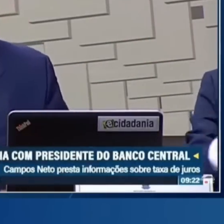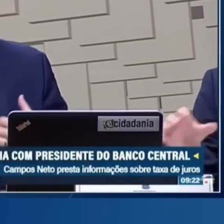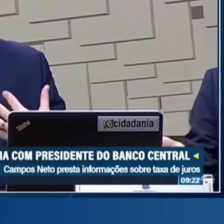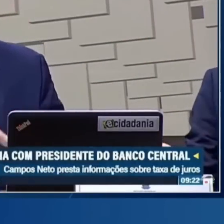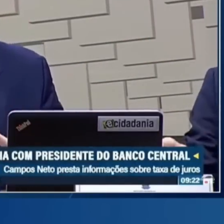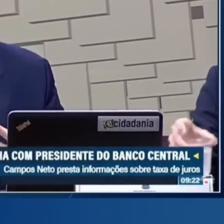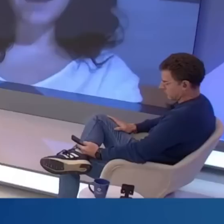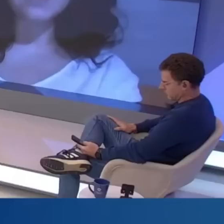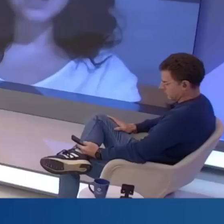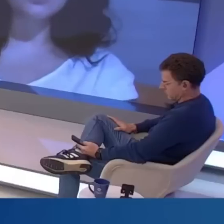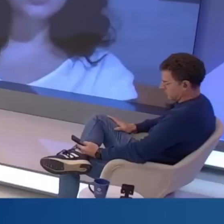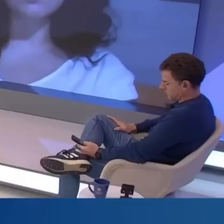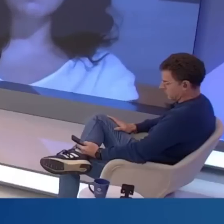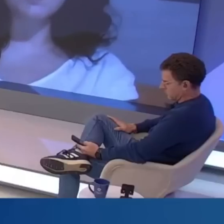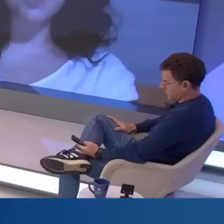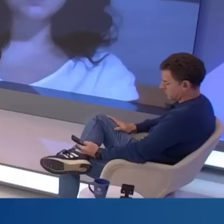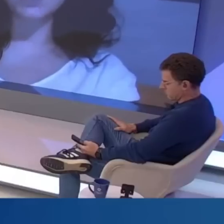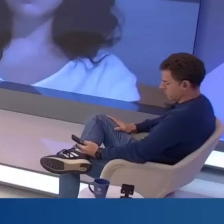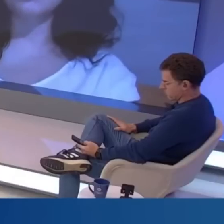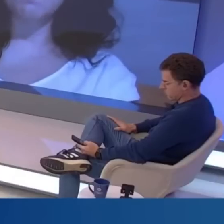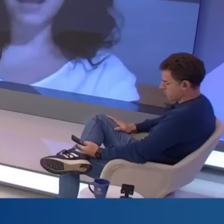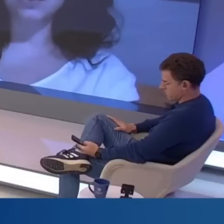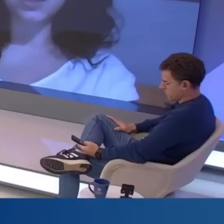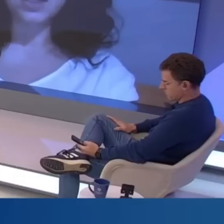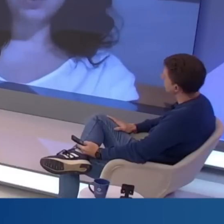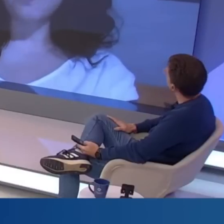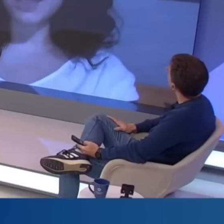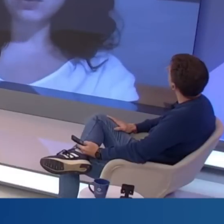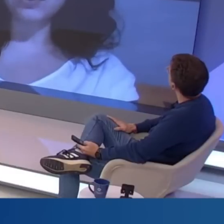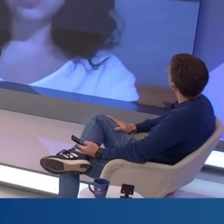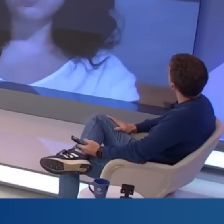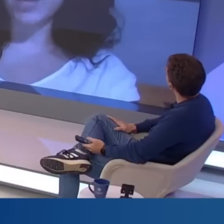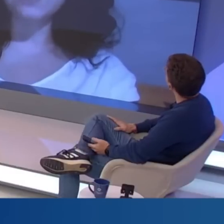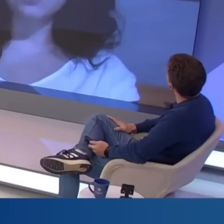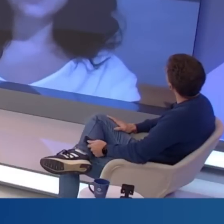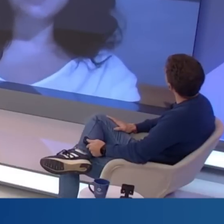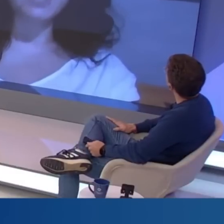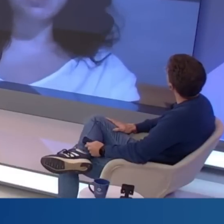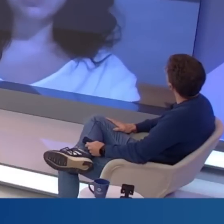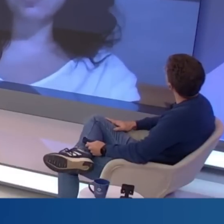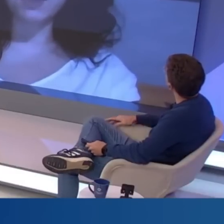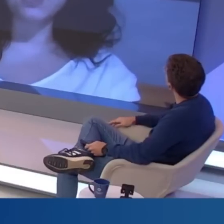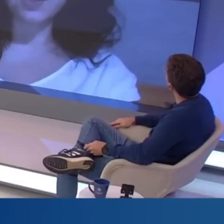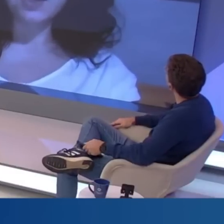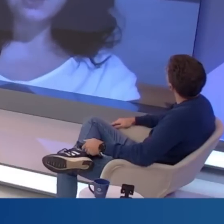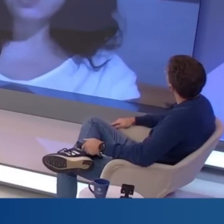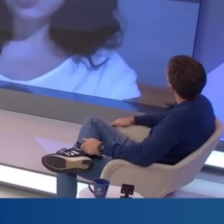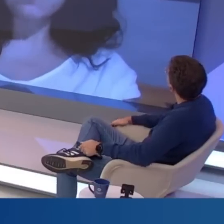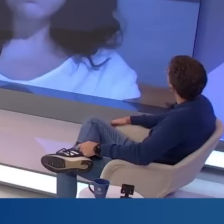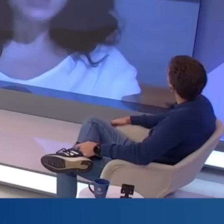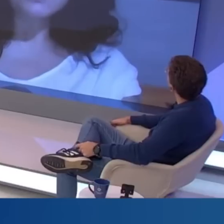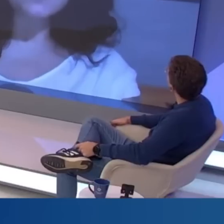mais, elas estão recebendo mais, elas vão consumir a mesma coisa, porque o único impacto do aumento de moeda em circulação é elevar o nível de preços.